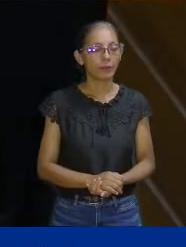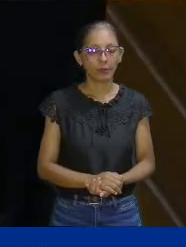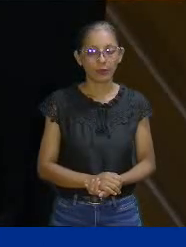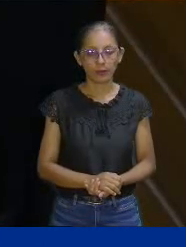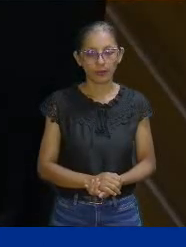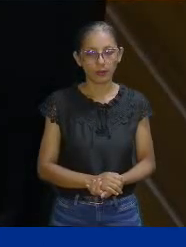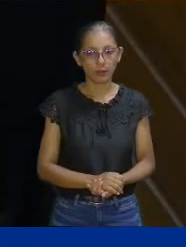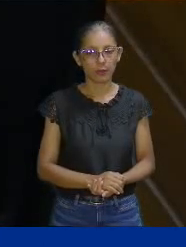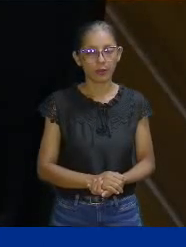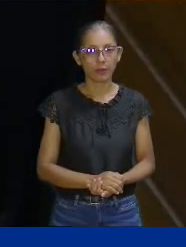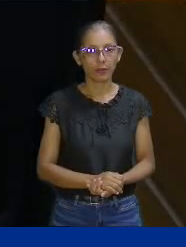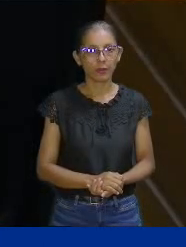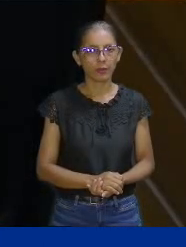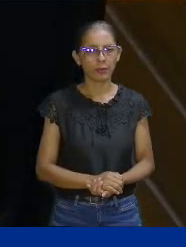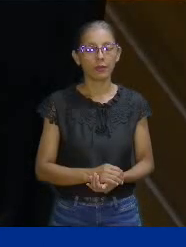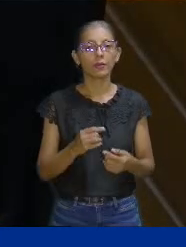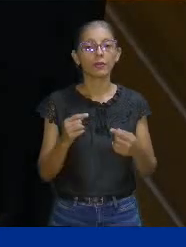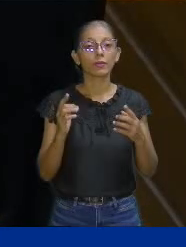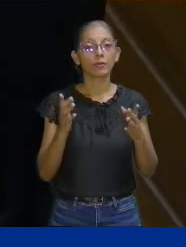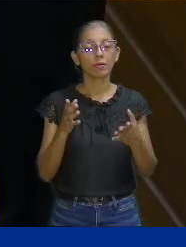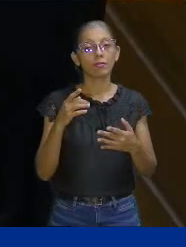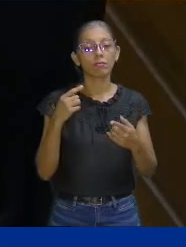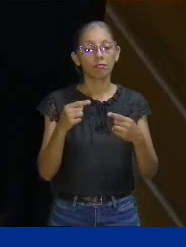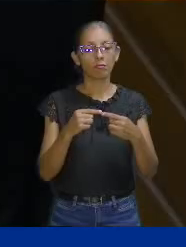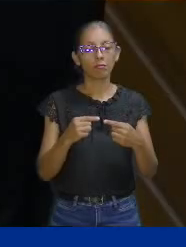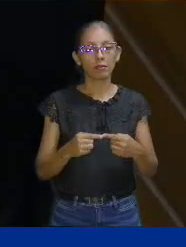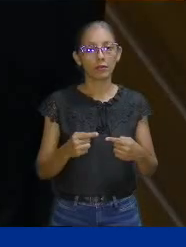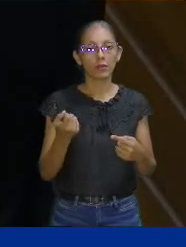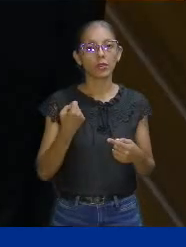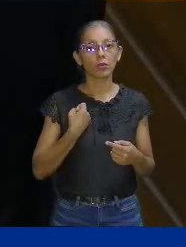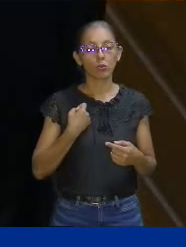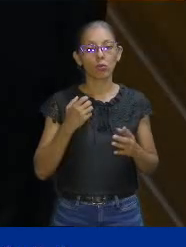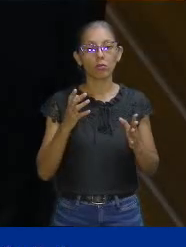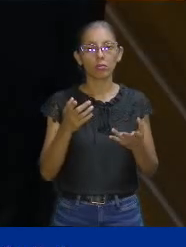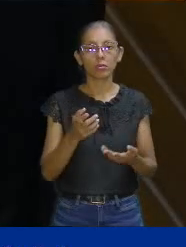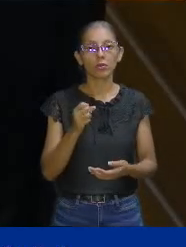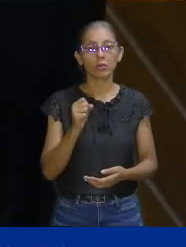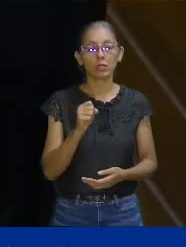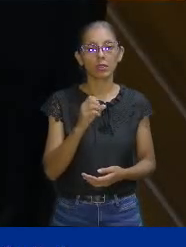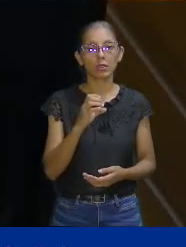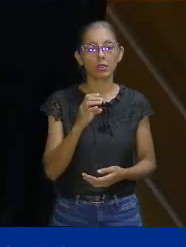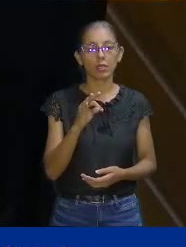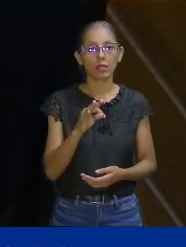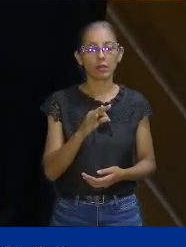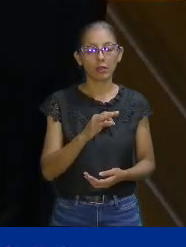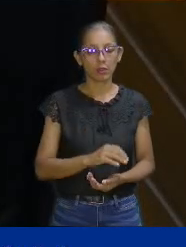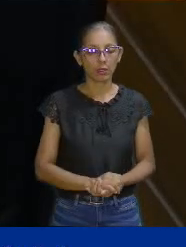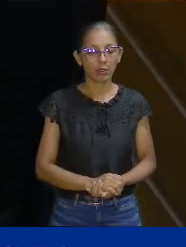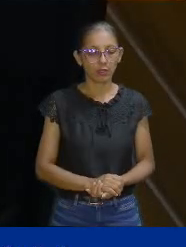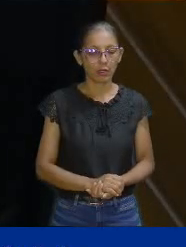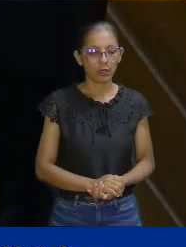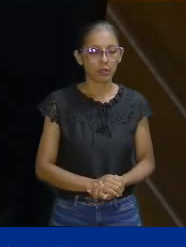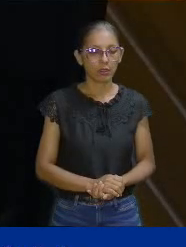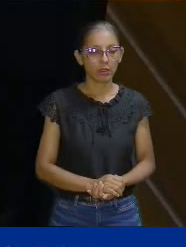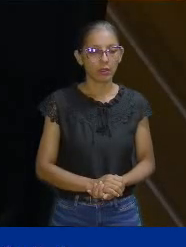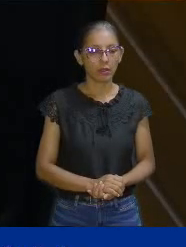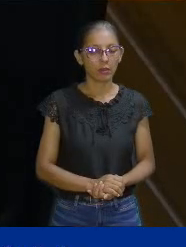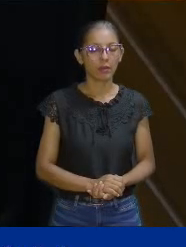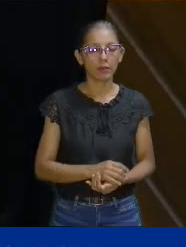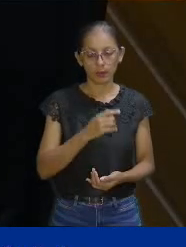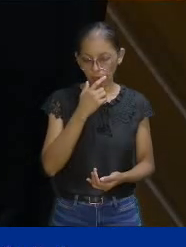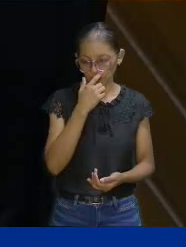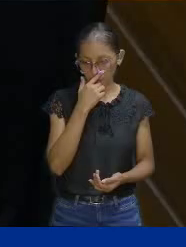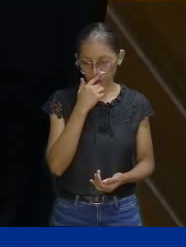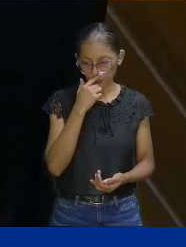e a súmula que eu já mencionei, número 14 do STF. Contudo, conforme bem pontuado pela autoridade policial e